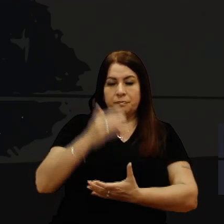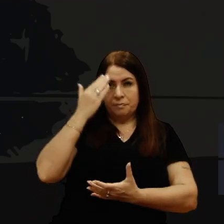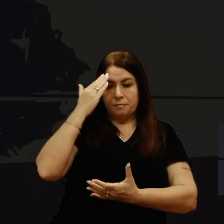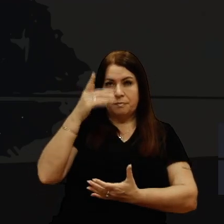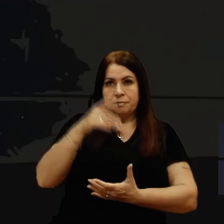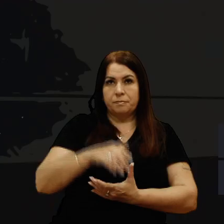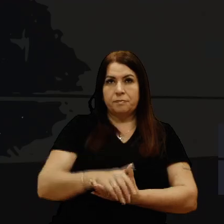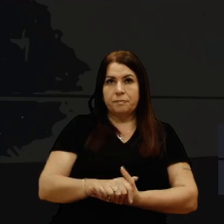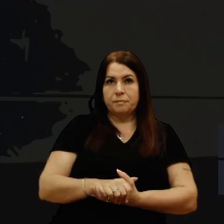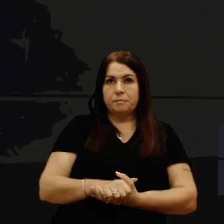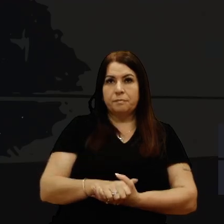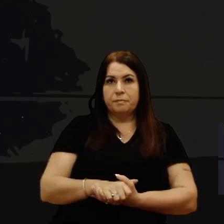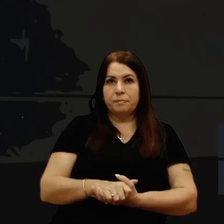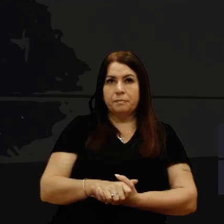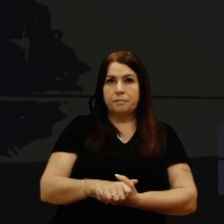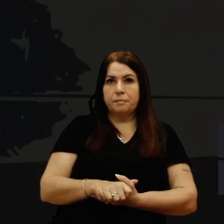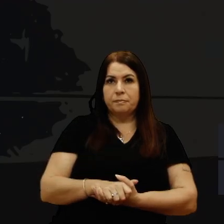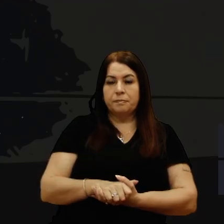agradeço.